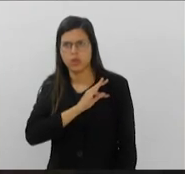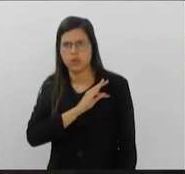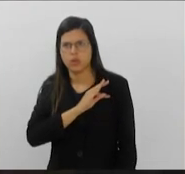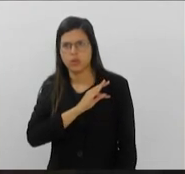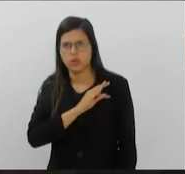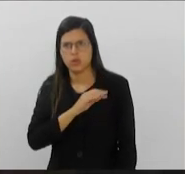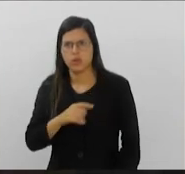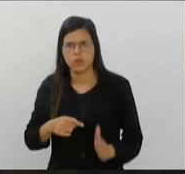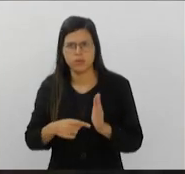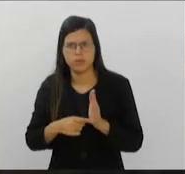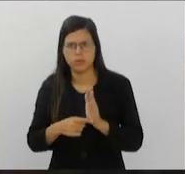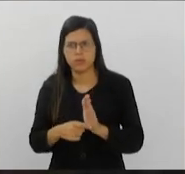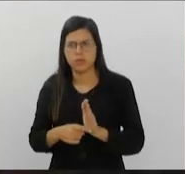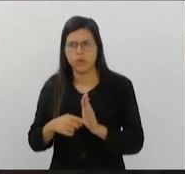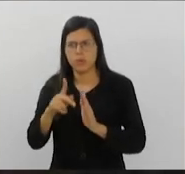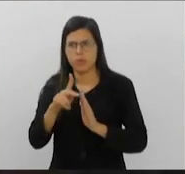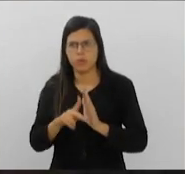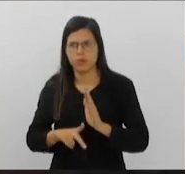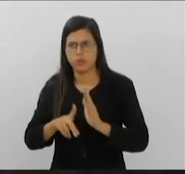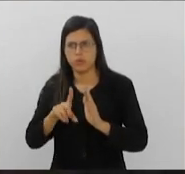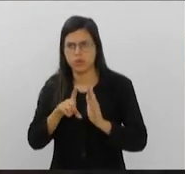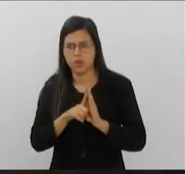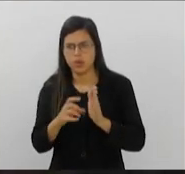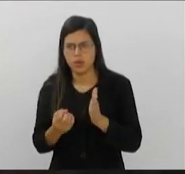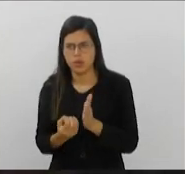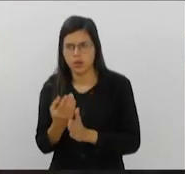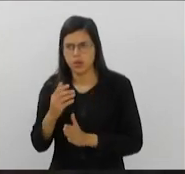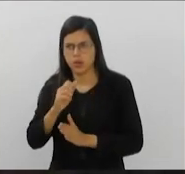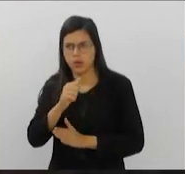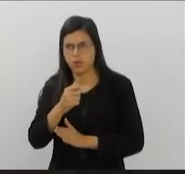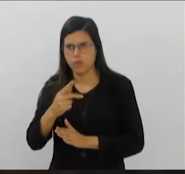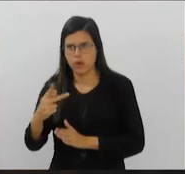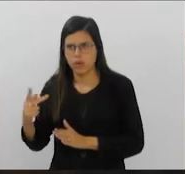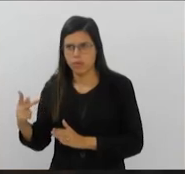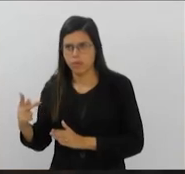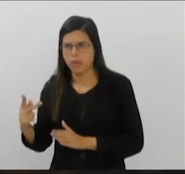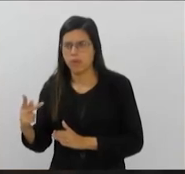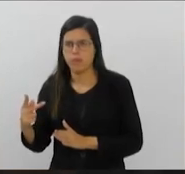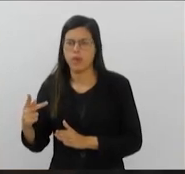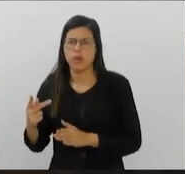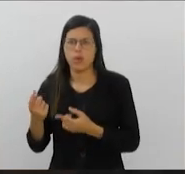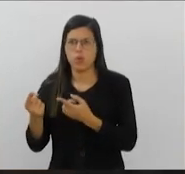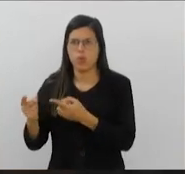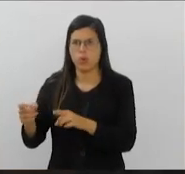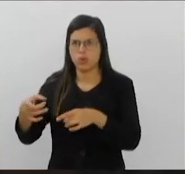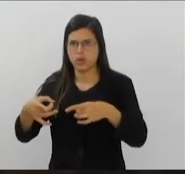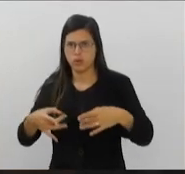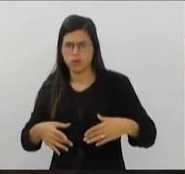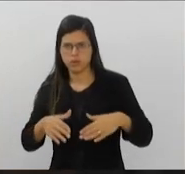Apresentamos o projeto de lei que cria o aplicativo de combate à evasão escolar.